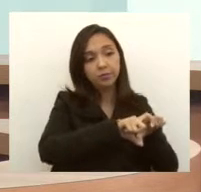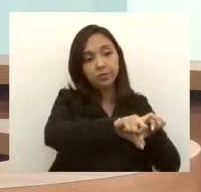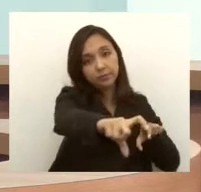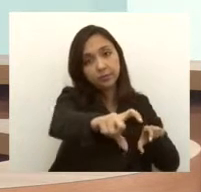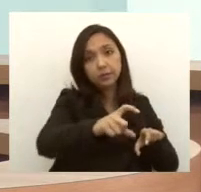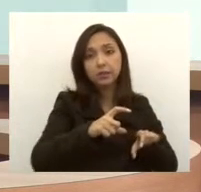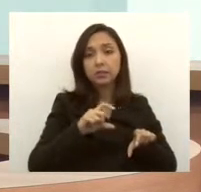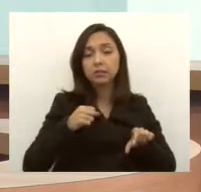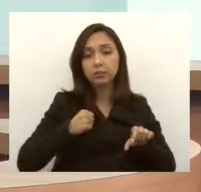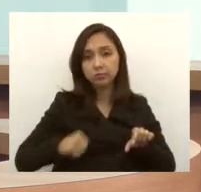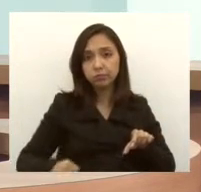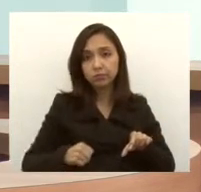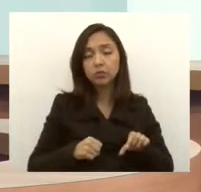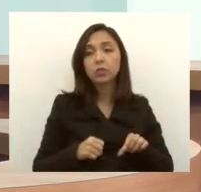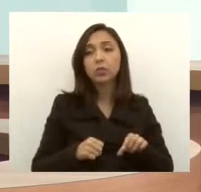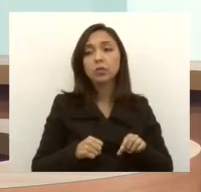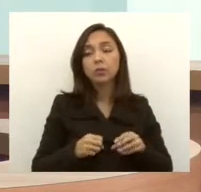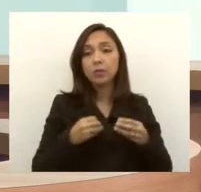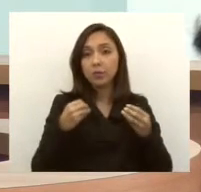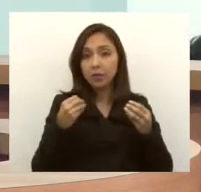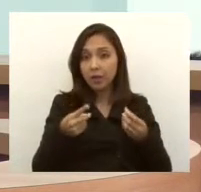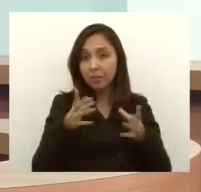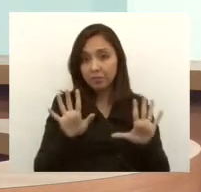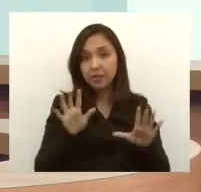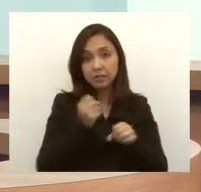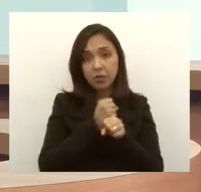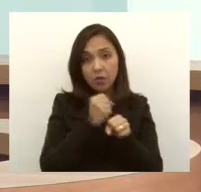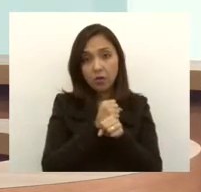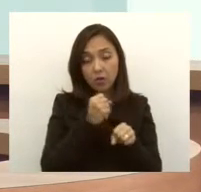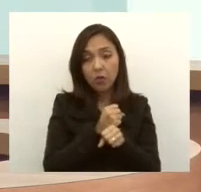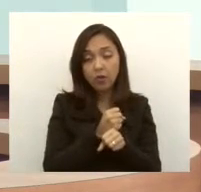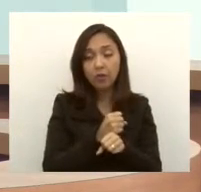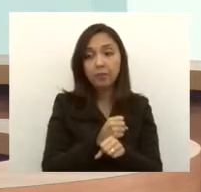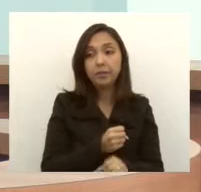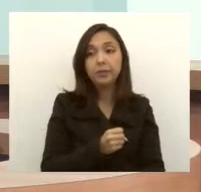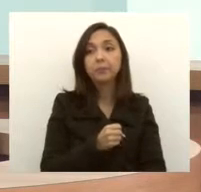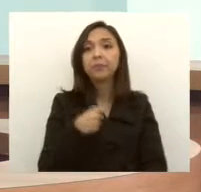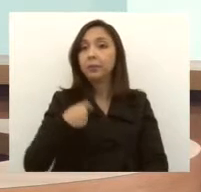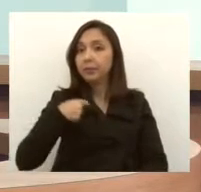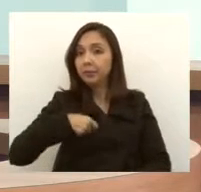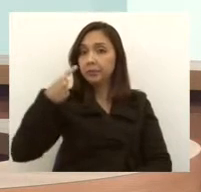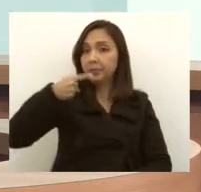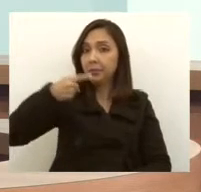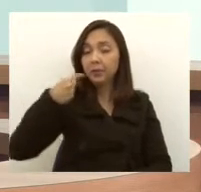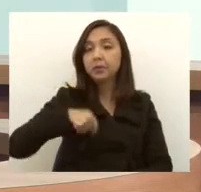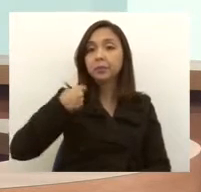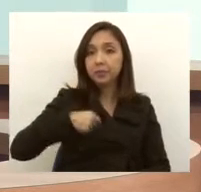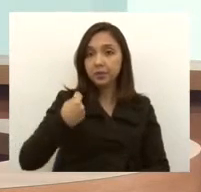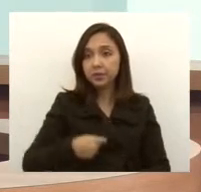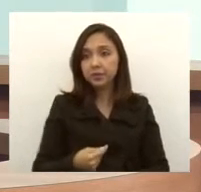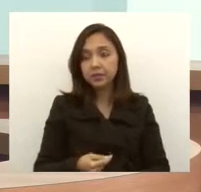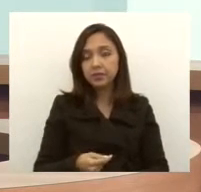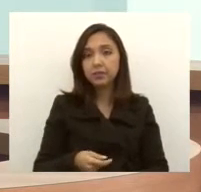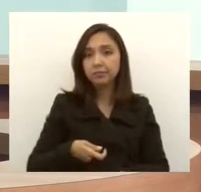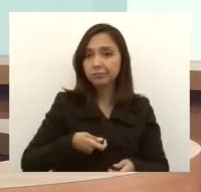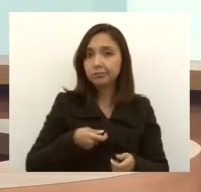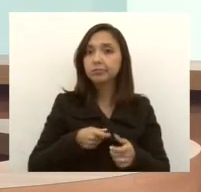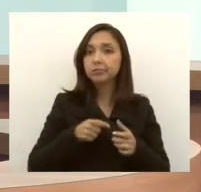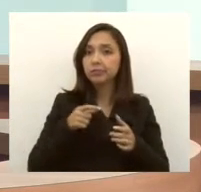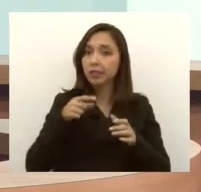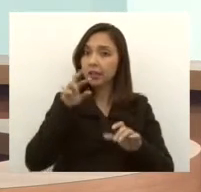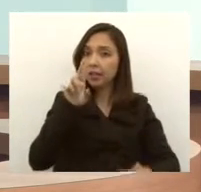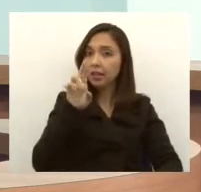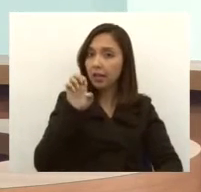esgoto, para executar essas obras, nós necessitamos, primeiramente, de uma retroescavadeira.